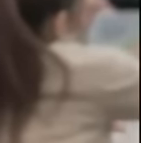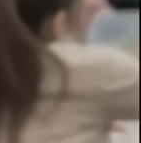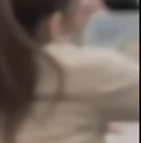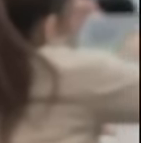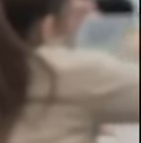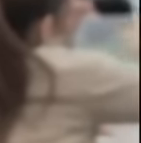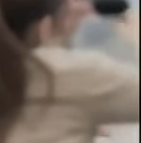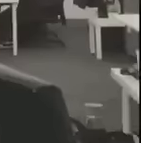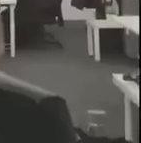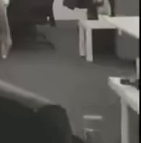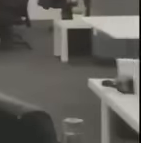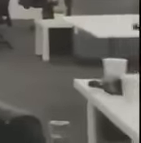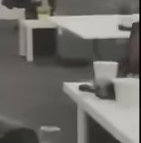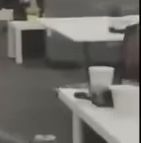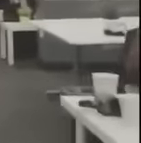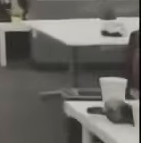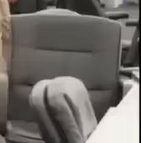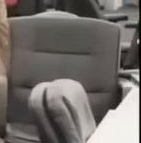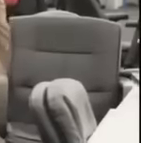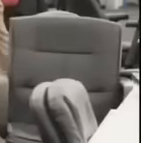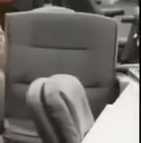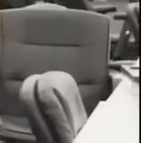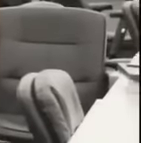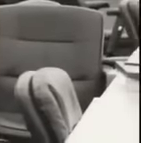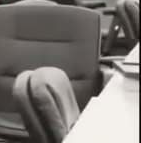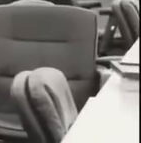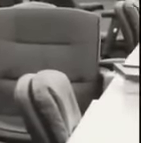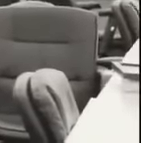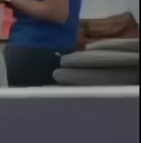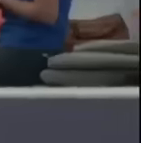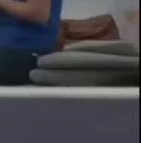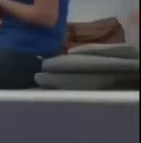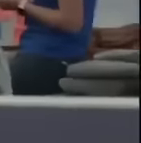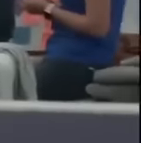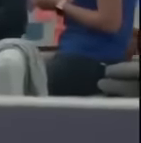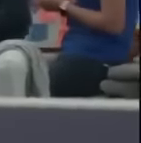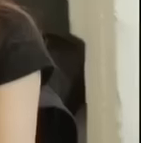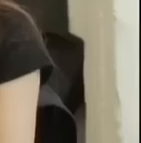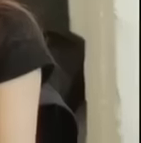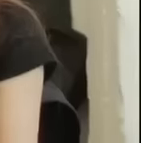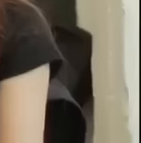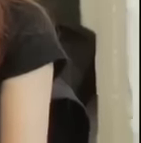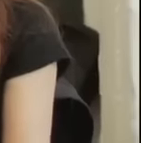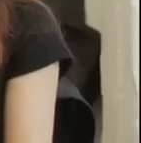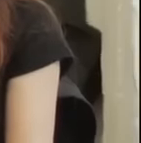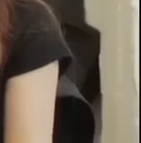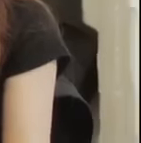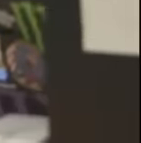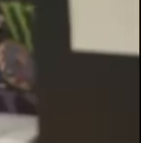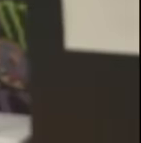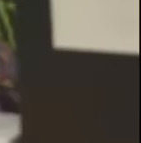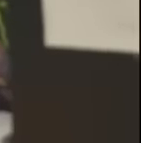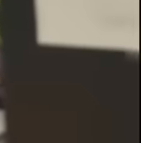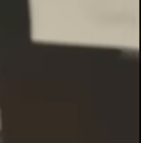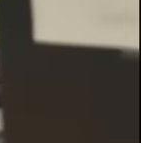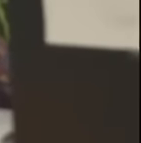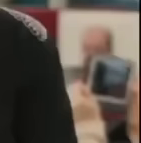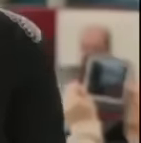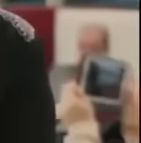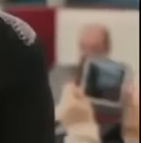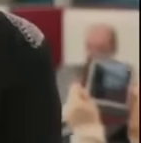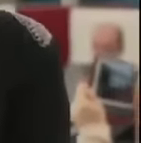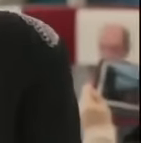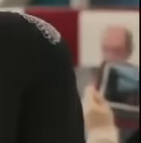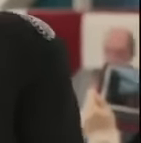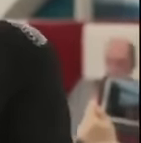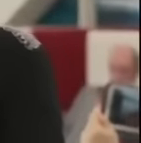together, men and women alike. Não é por acaso que, onde se concentra a maior capacidade de inovação do mundo, elas estejam tão presentes.